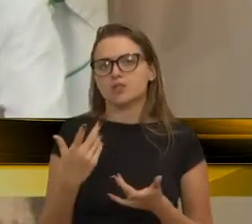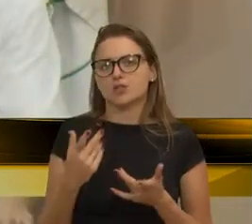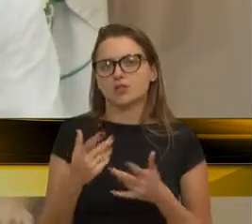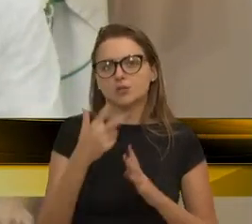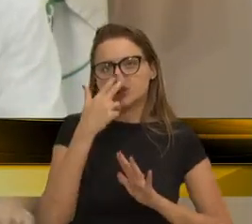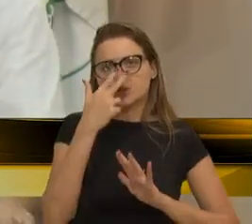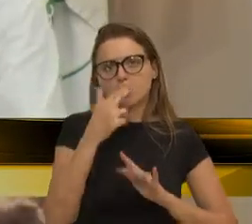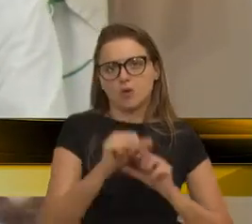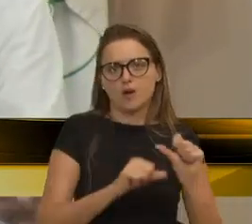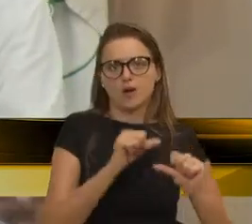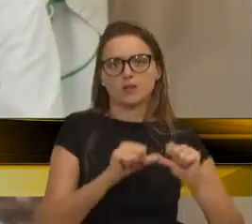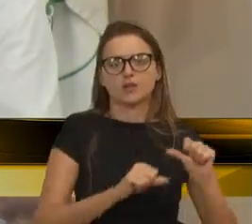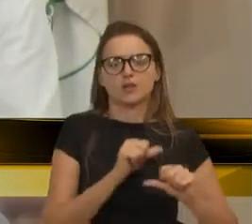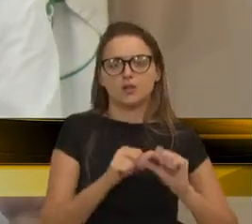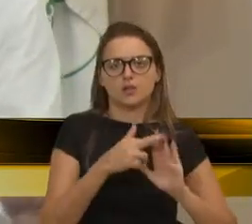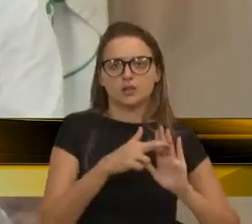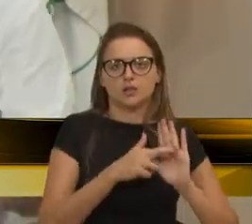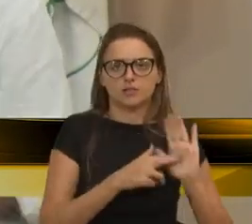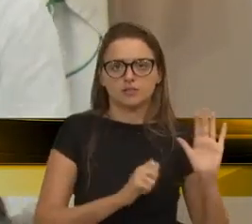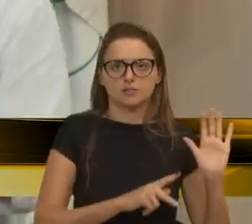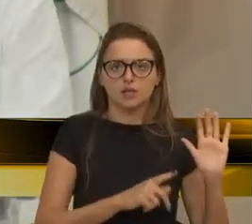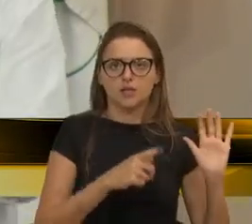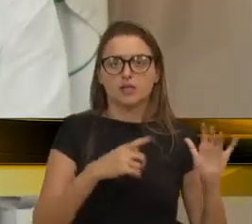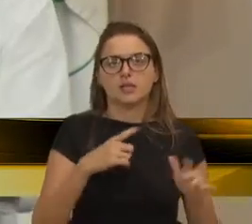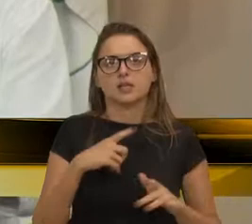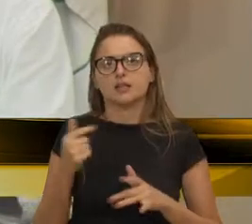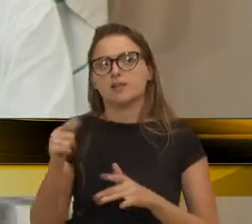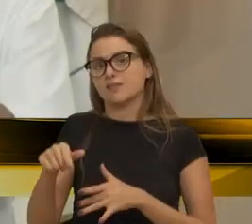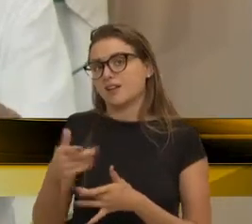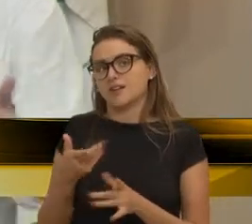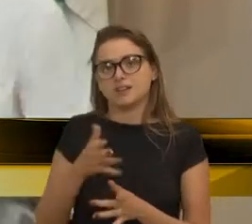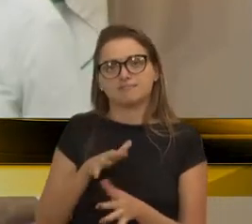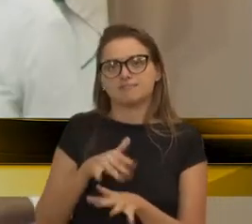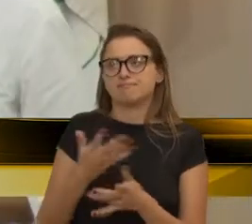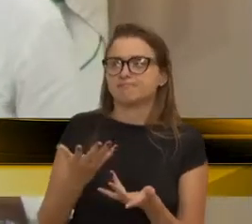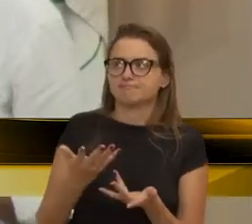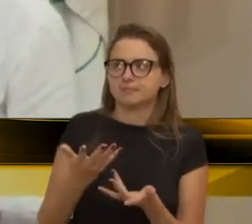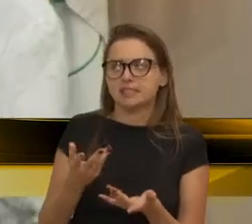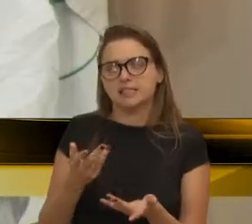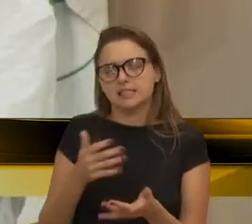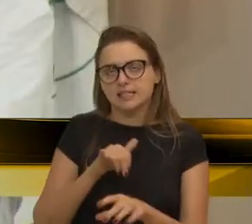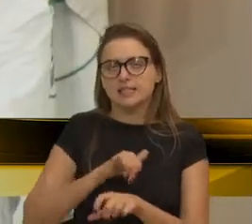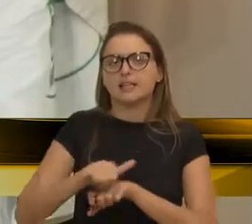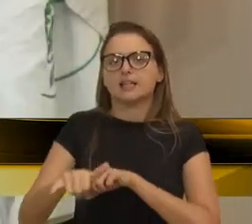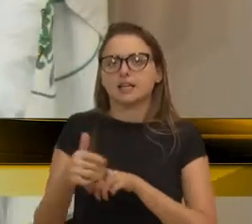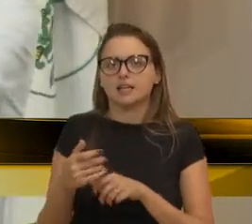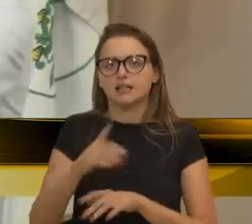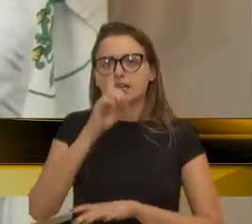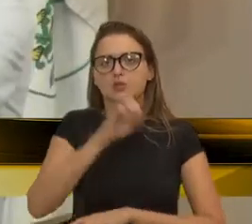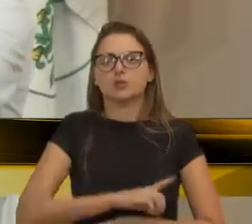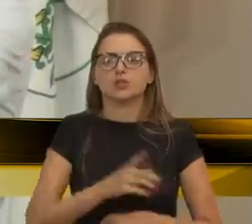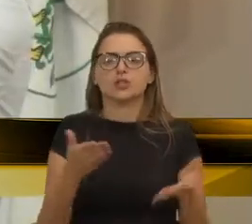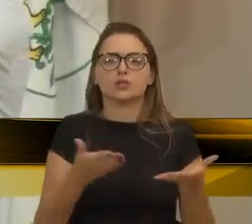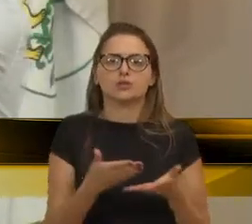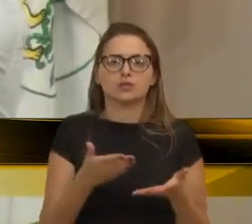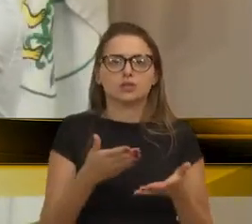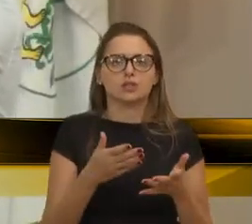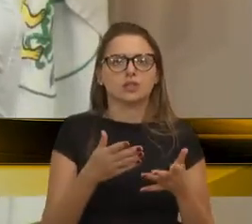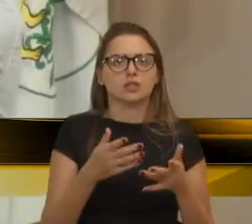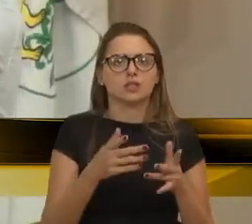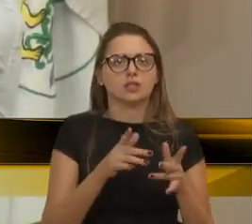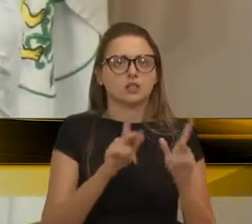reforma da Previdência que possa trazer direitos. Pelo contrário, isso aqui vai surrupiar direitos já conquistados. Então, vereador Toigo e